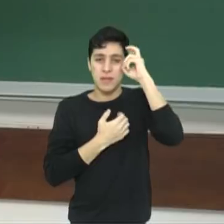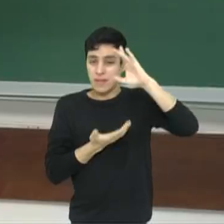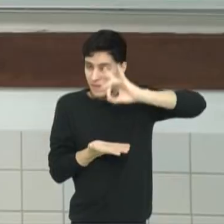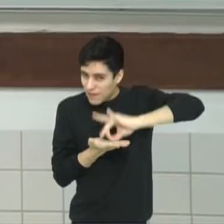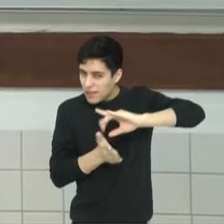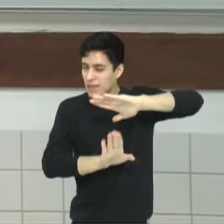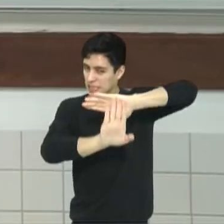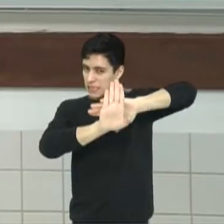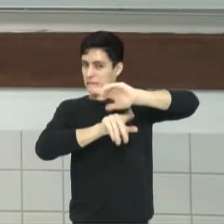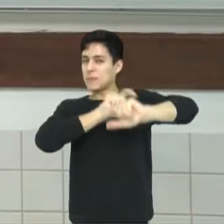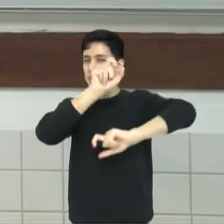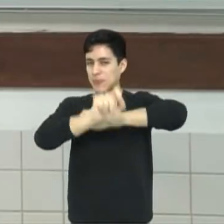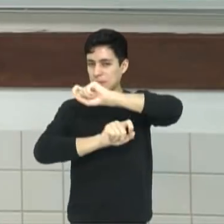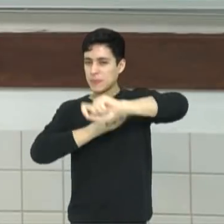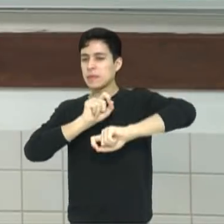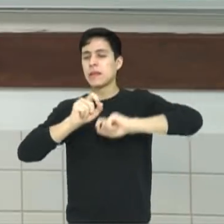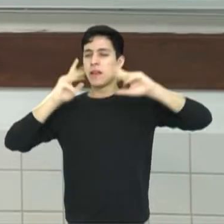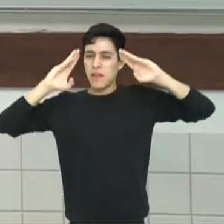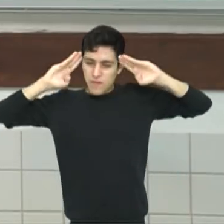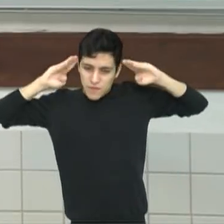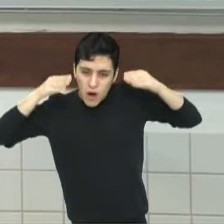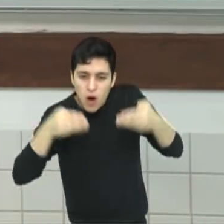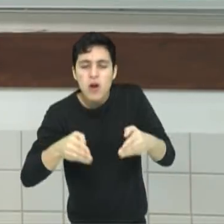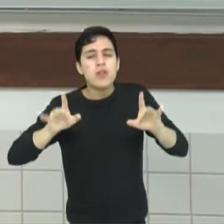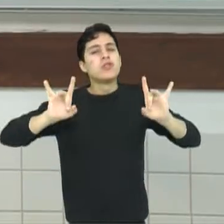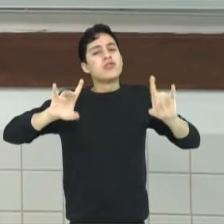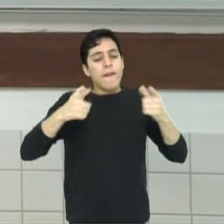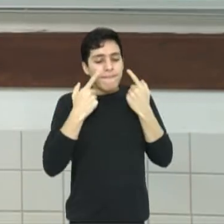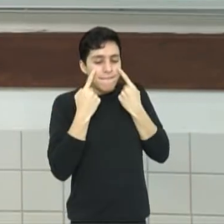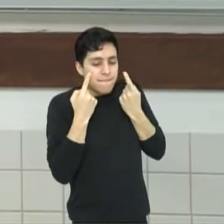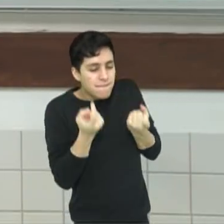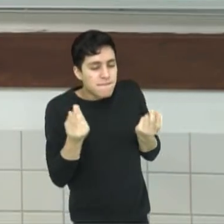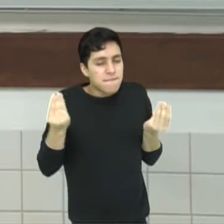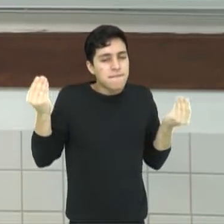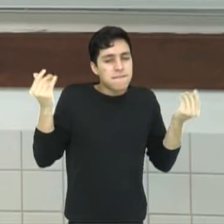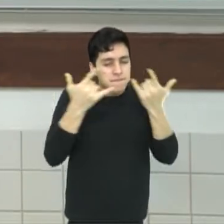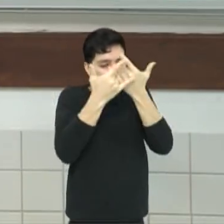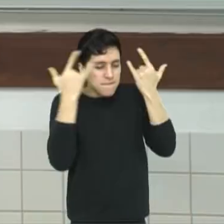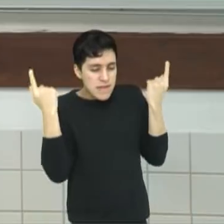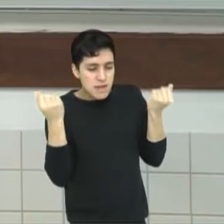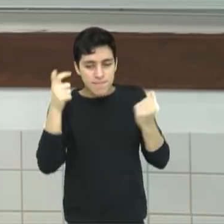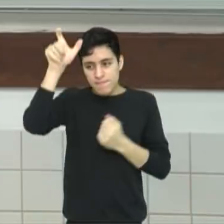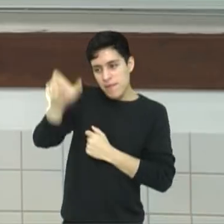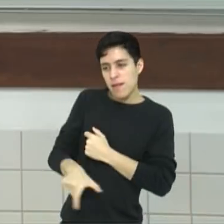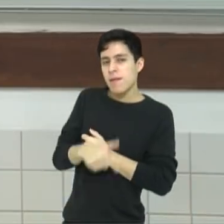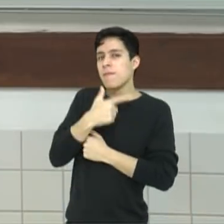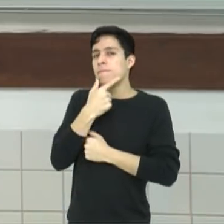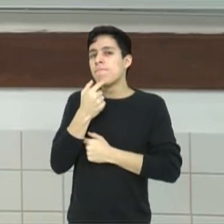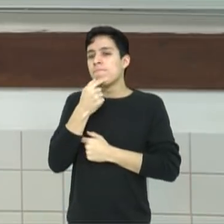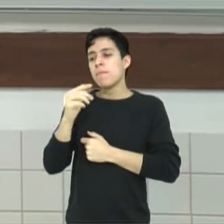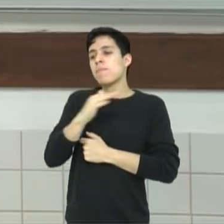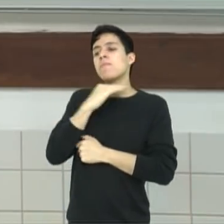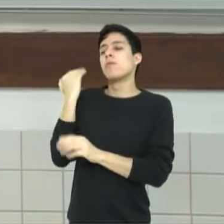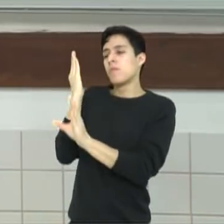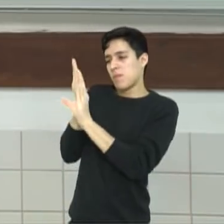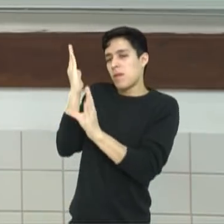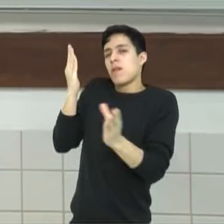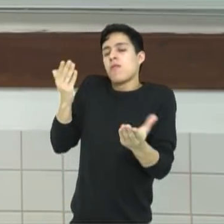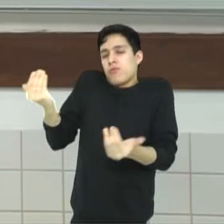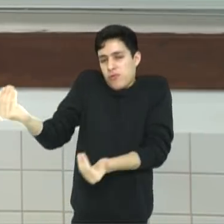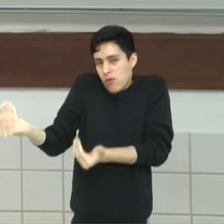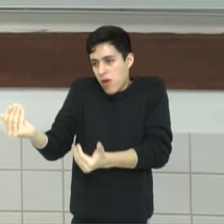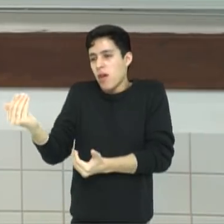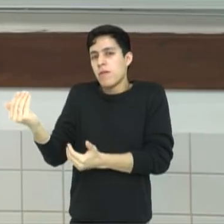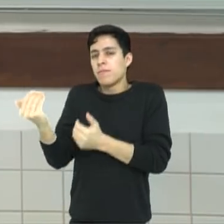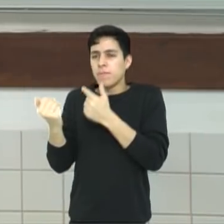verdade extremamente focada por trás por interesses econômicos. Cecil Rhodes, inclusive, acabou falecendo jovem. Eu fui lá